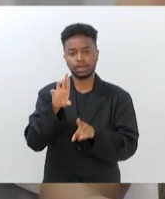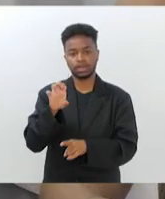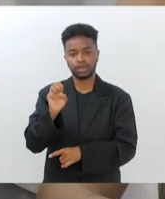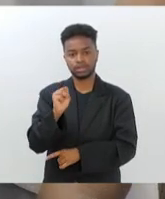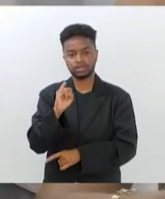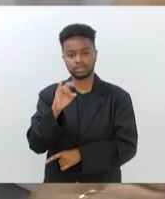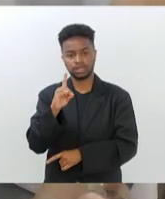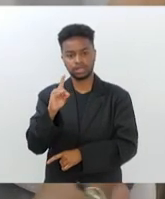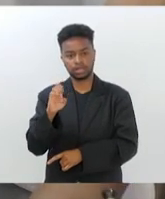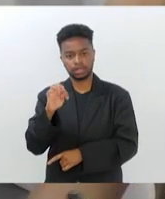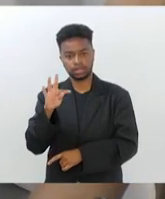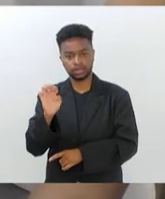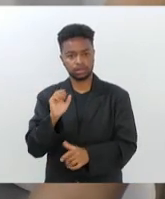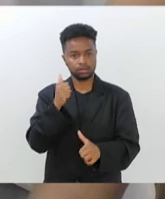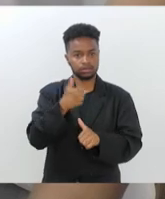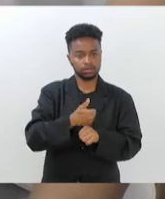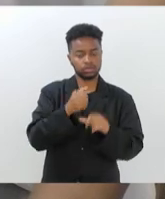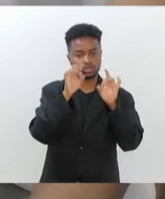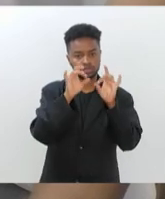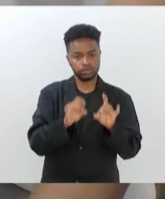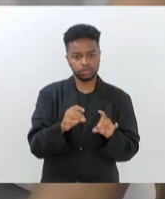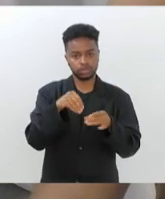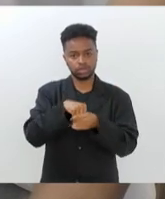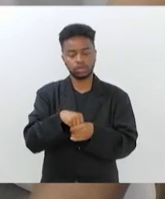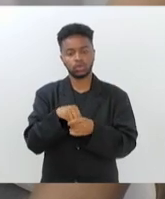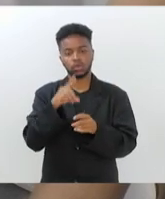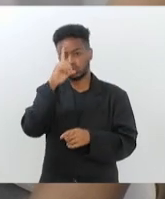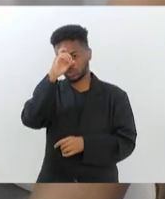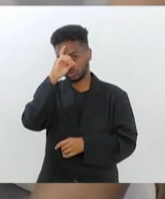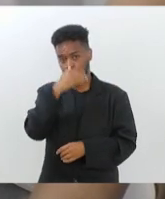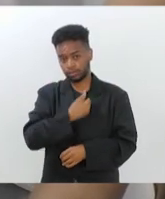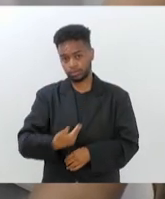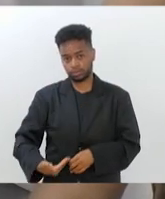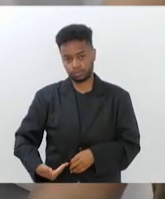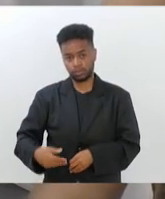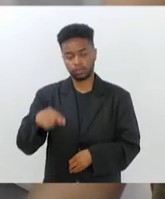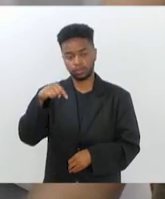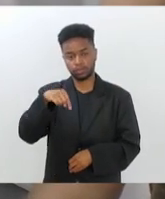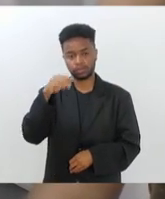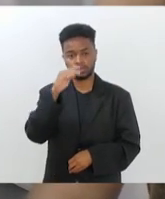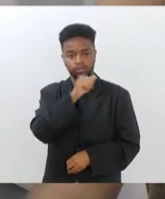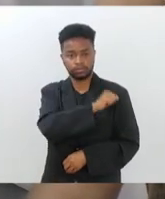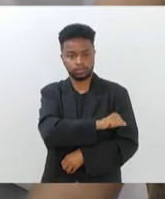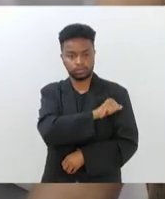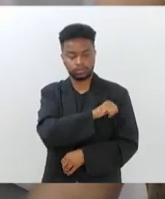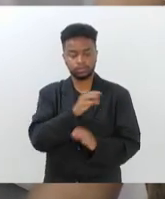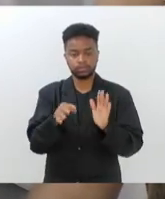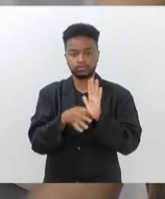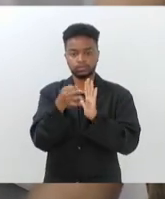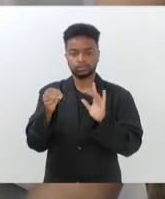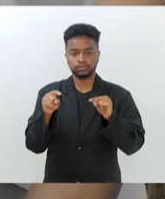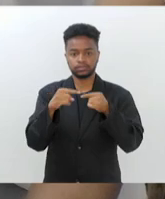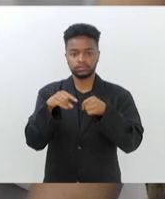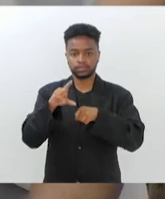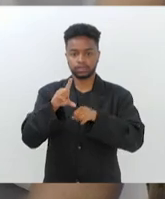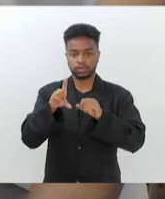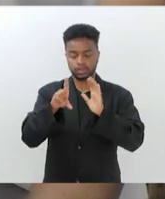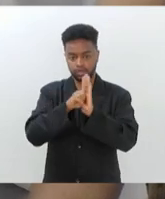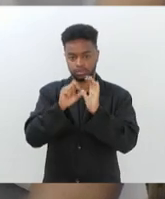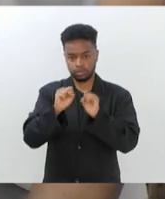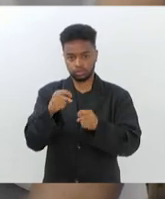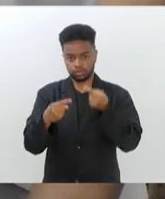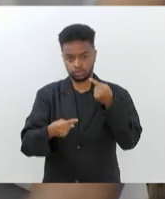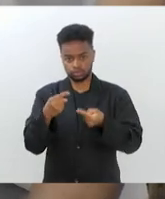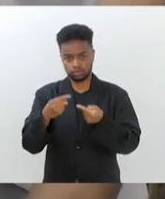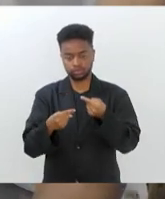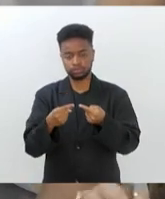especialista em unidades de saúde e hospitais públicos no estado do Rio de Janeiro meu parecer foi pela legalidade em